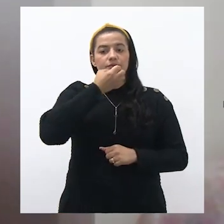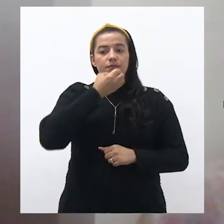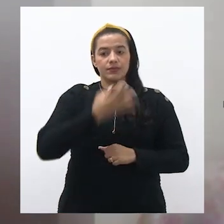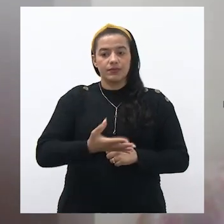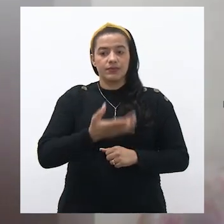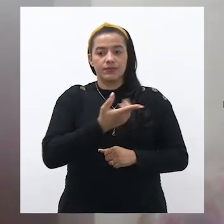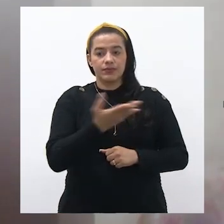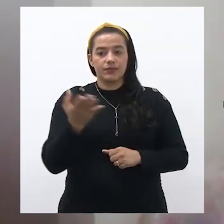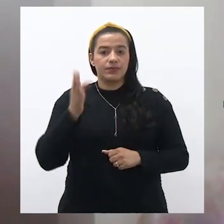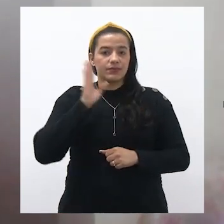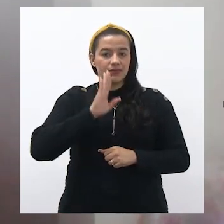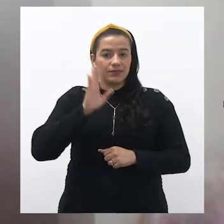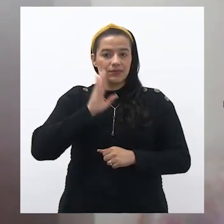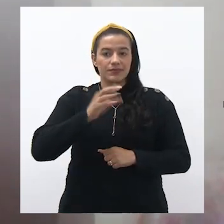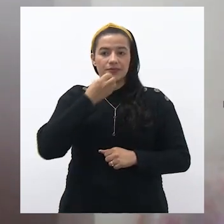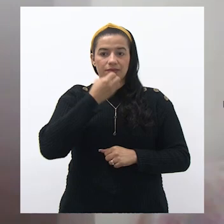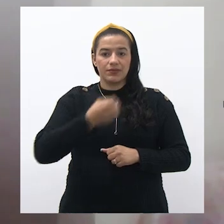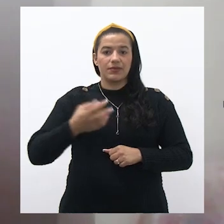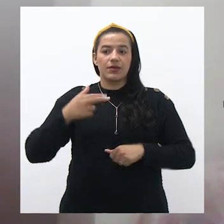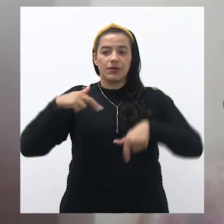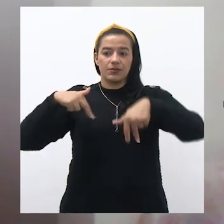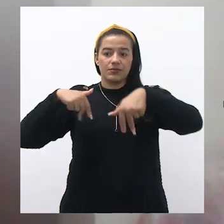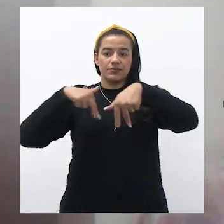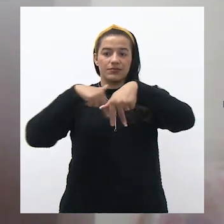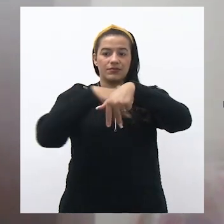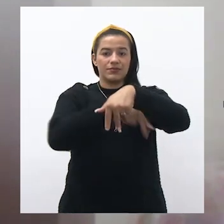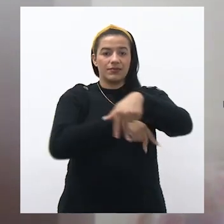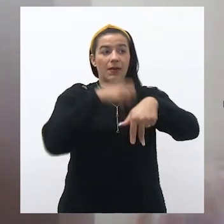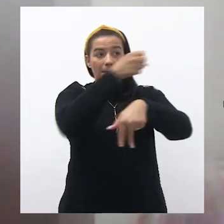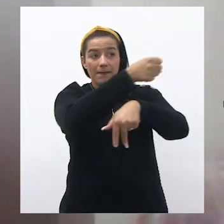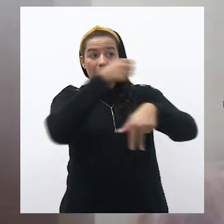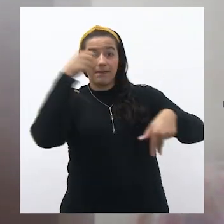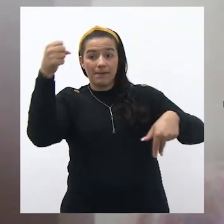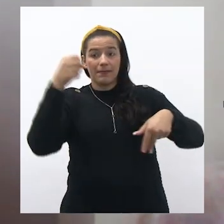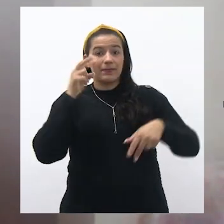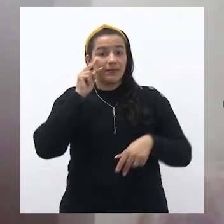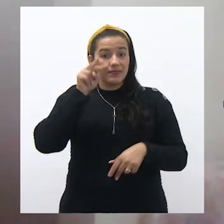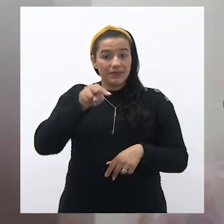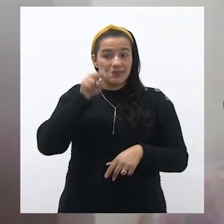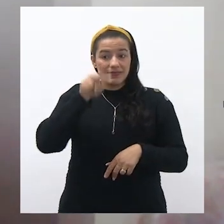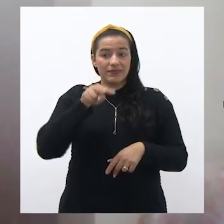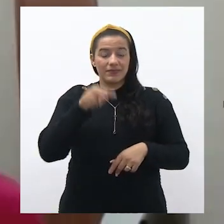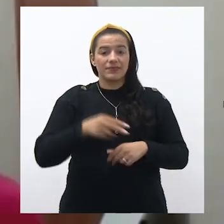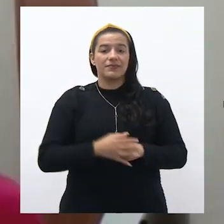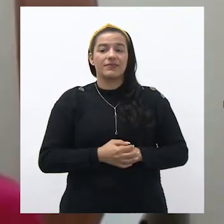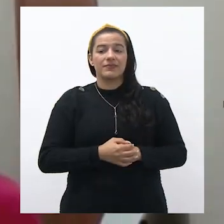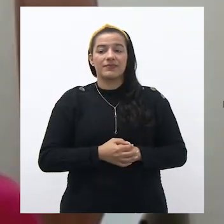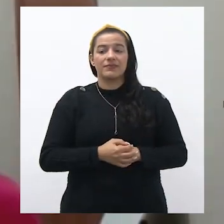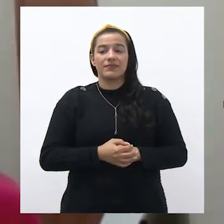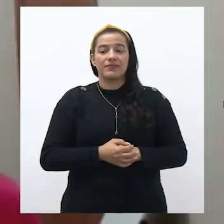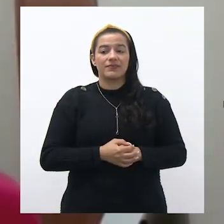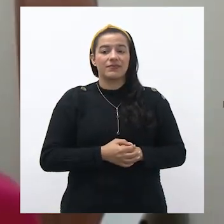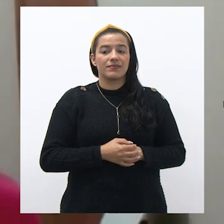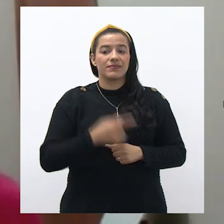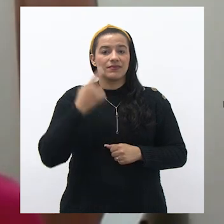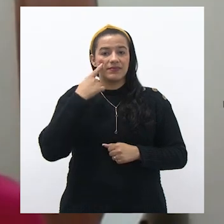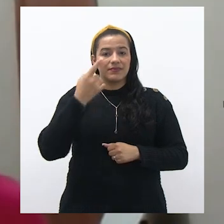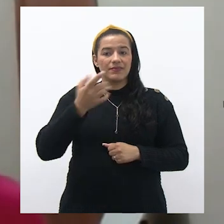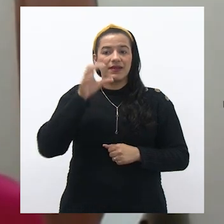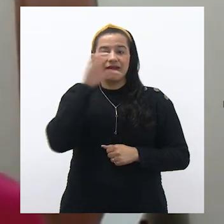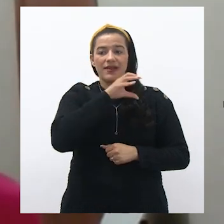irmão da Tati entrando ali atrás dela, abrindo e a gente aqui vendo. E eu falando para ele, vai logo.